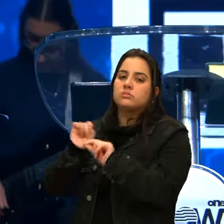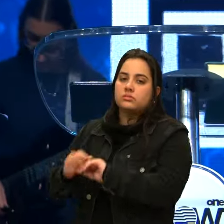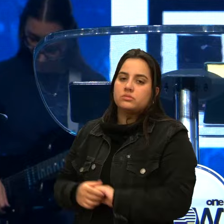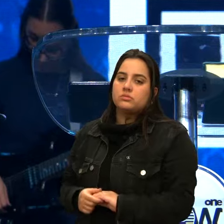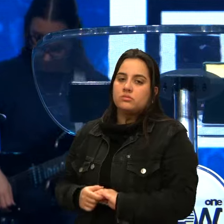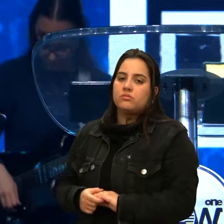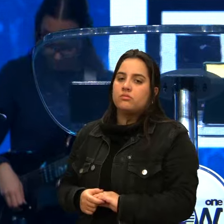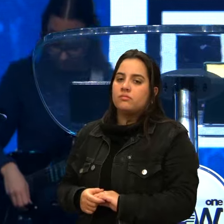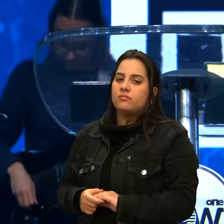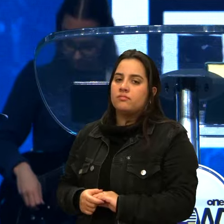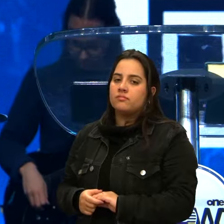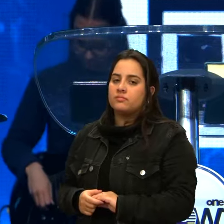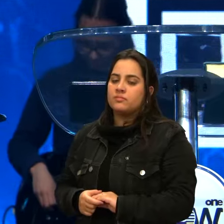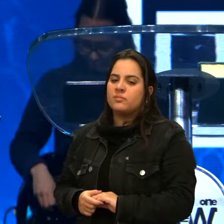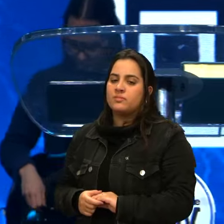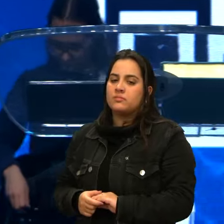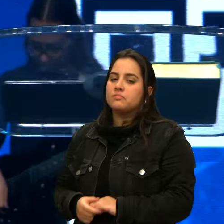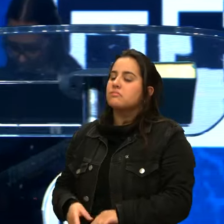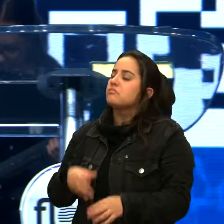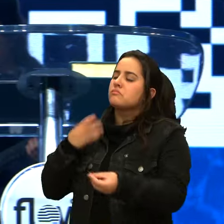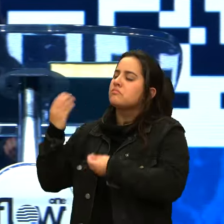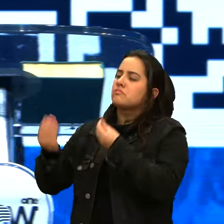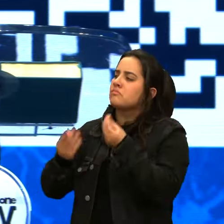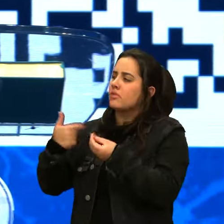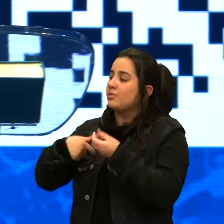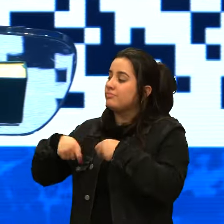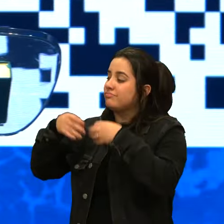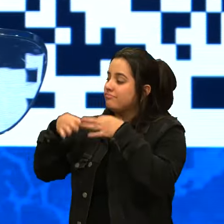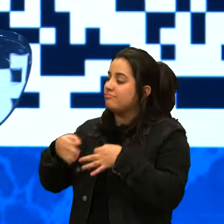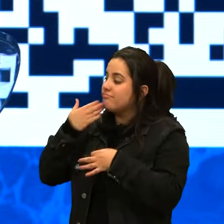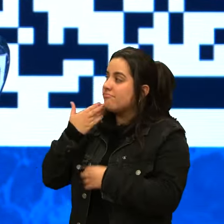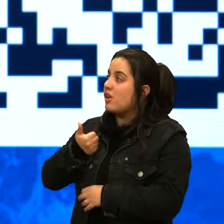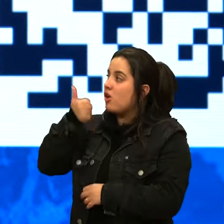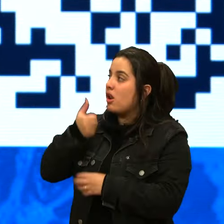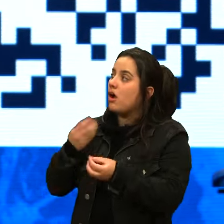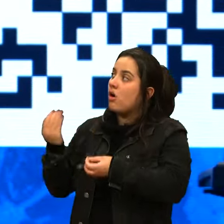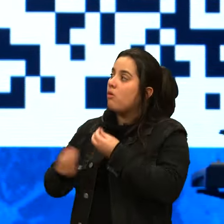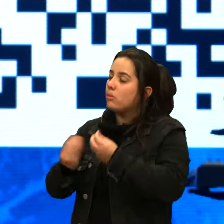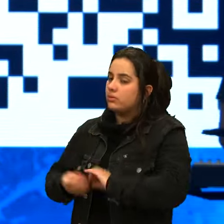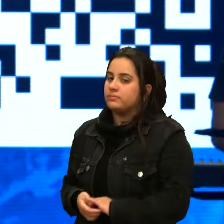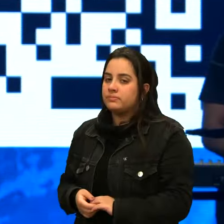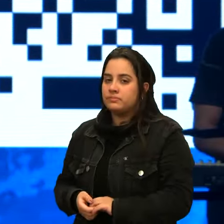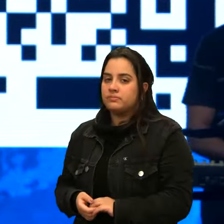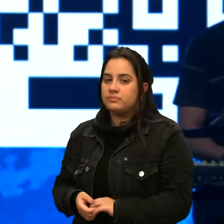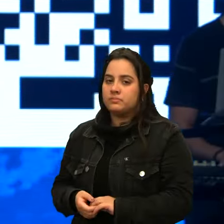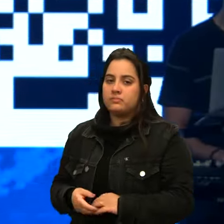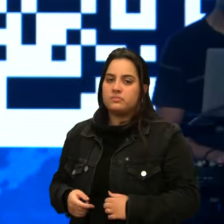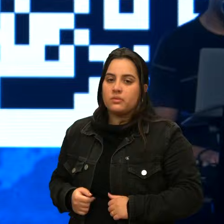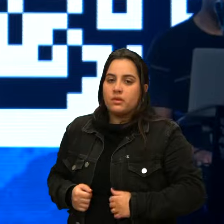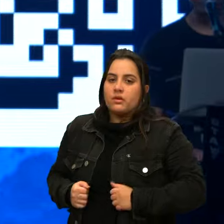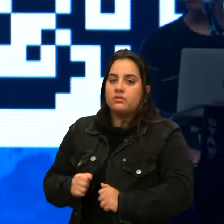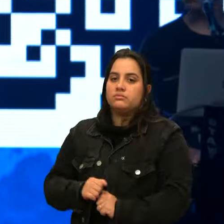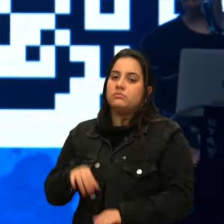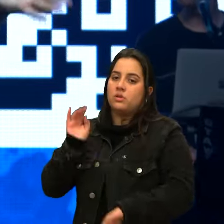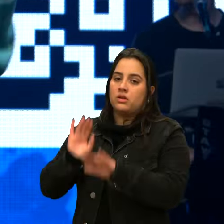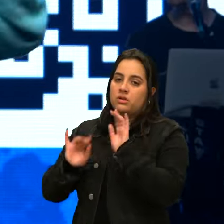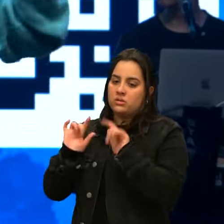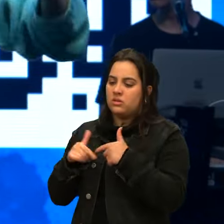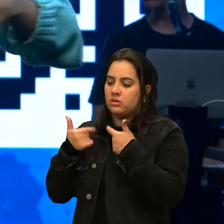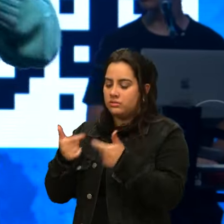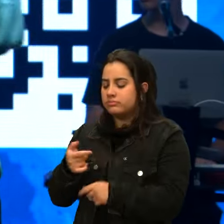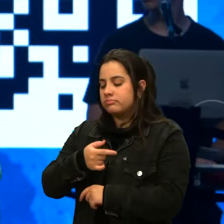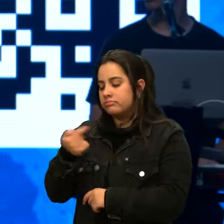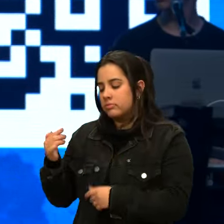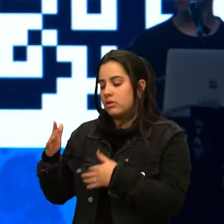tem sido íntegro, onde você tem deixado passar batido. Talvez seja uma luta e semana